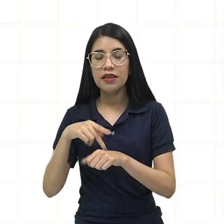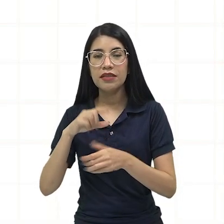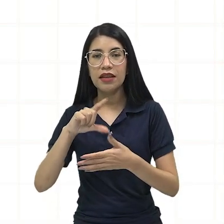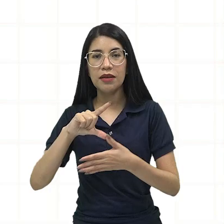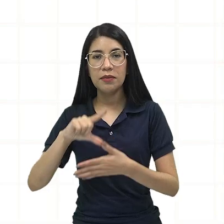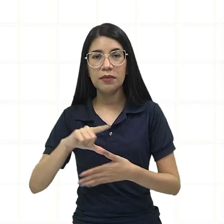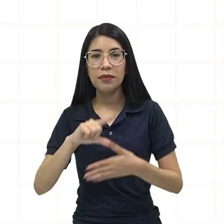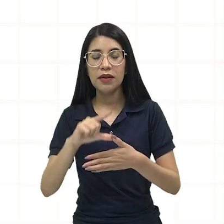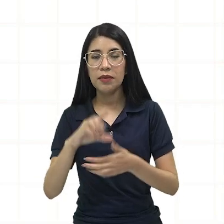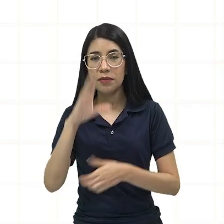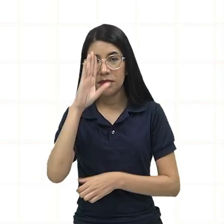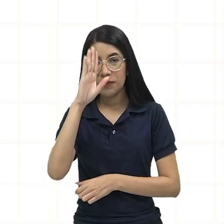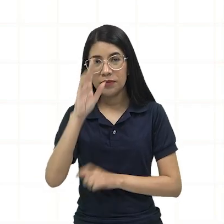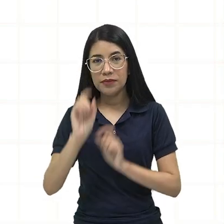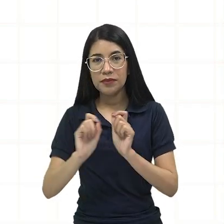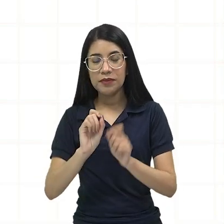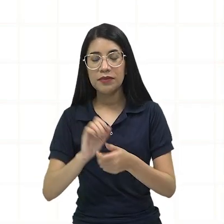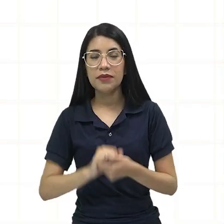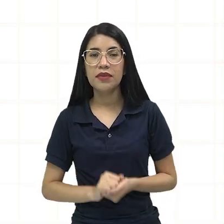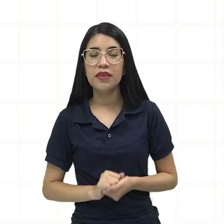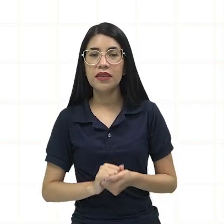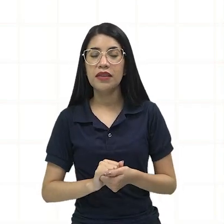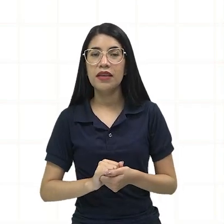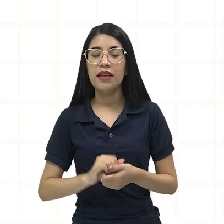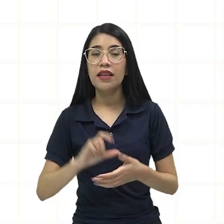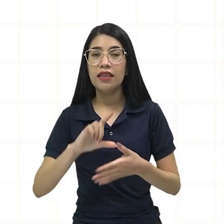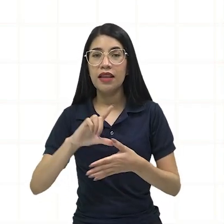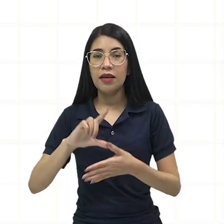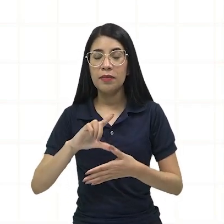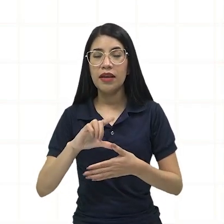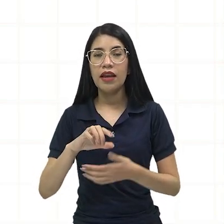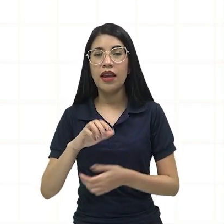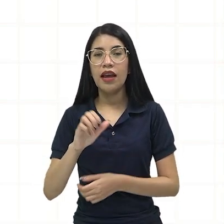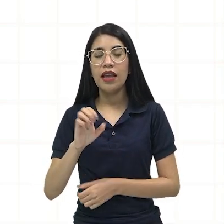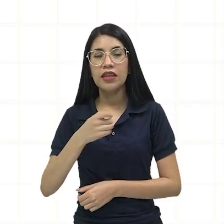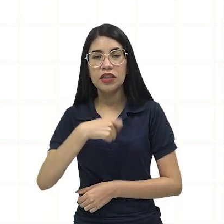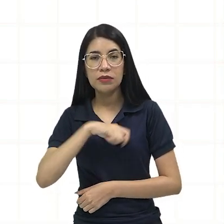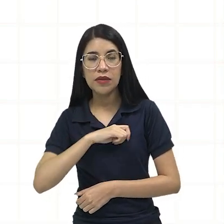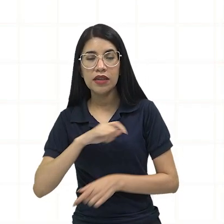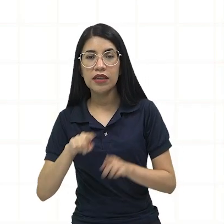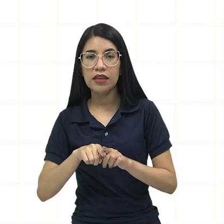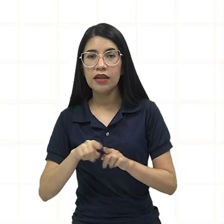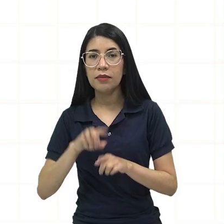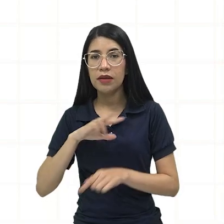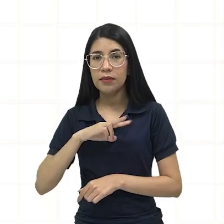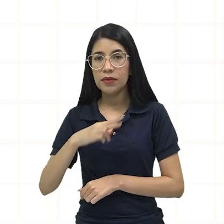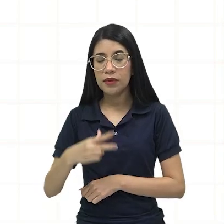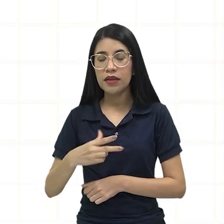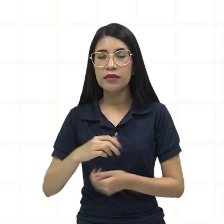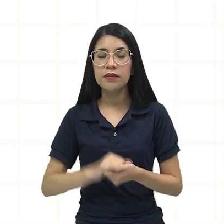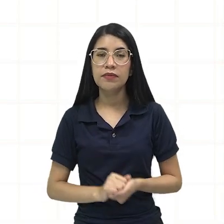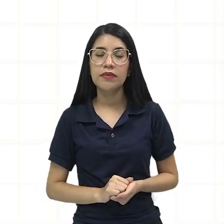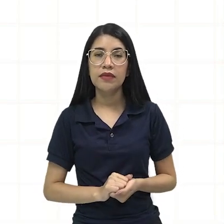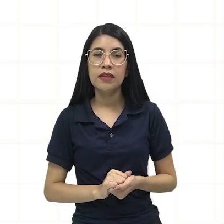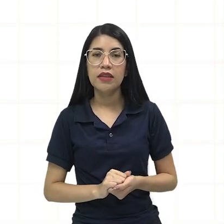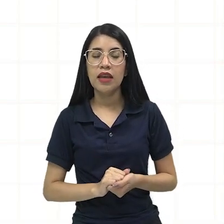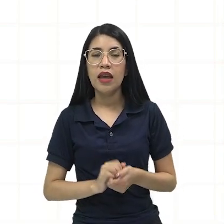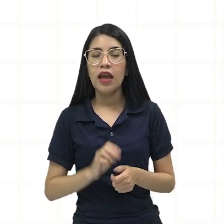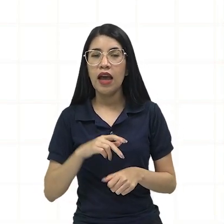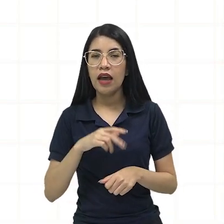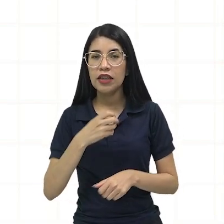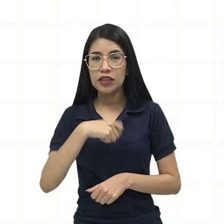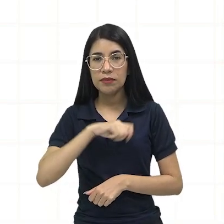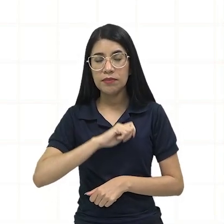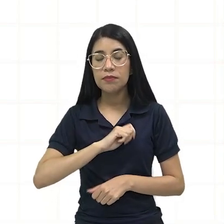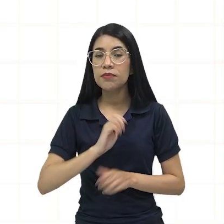Latina, sobretudo da América Hispânica e da América Portuguesa. América Hispânica, eu estou falando do conjunto de países